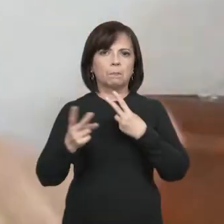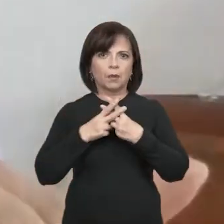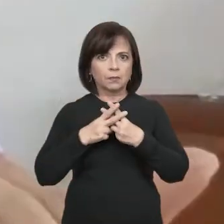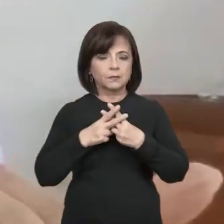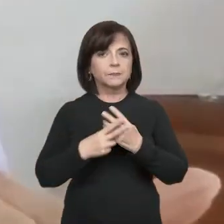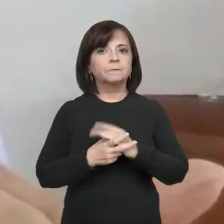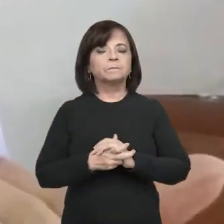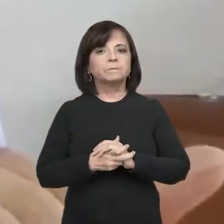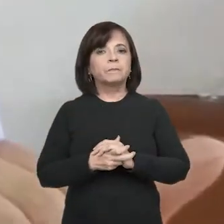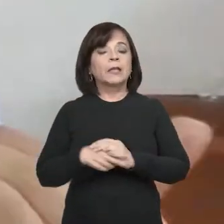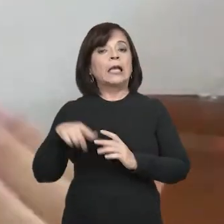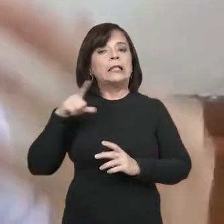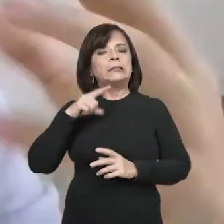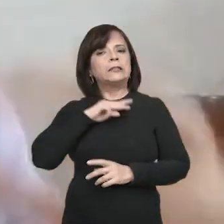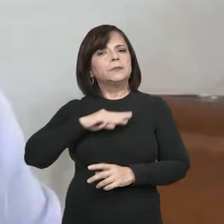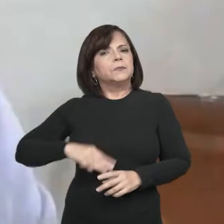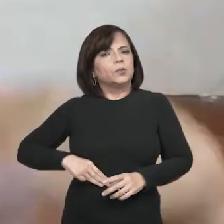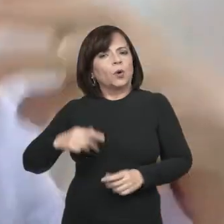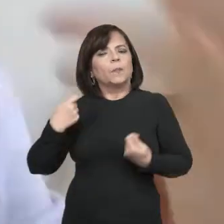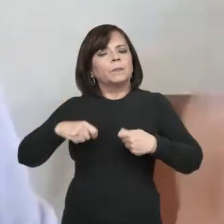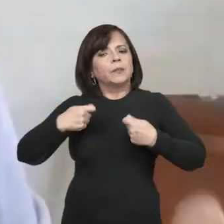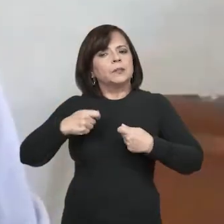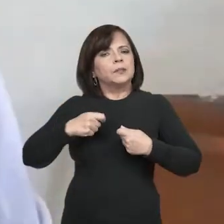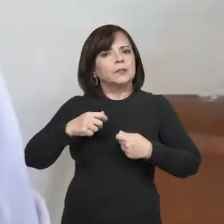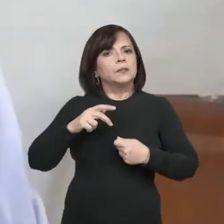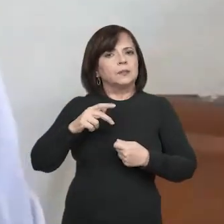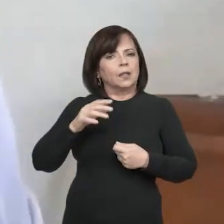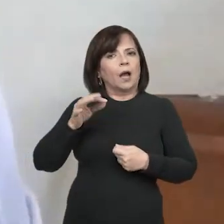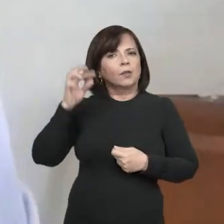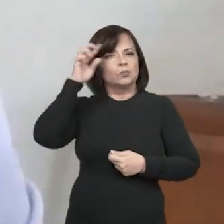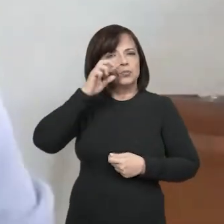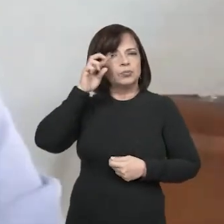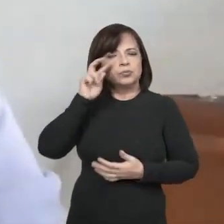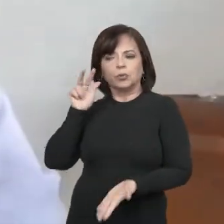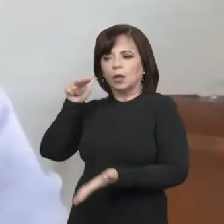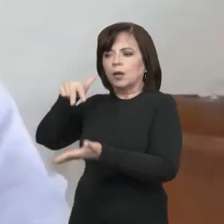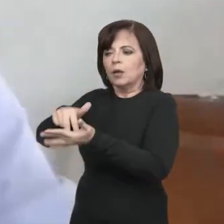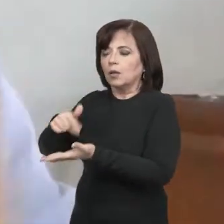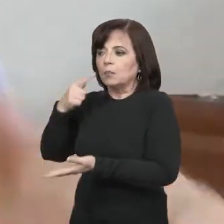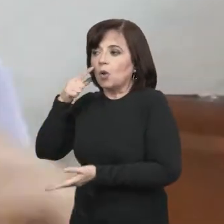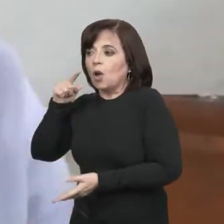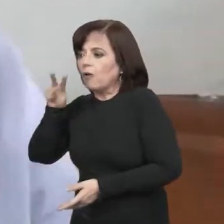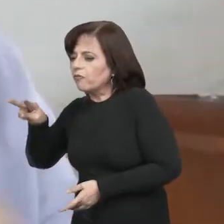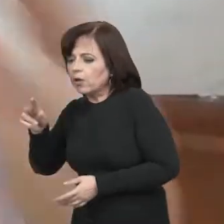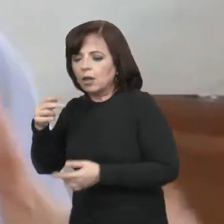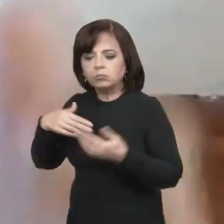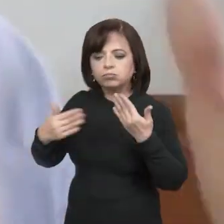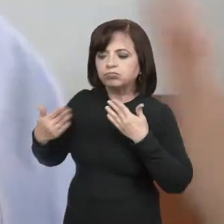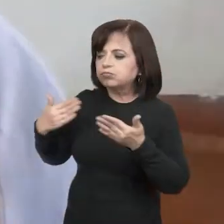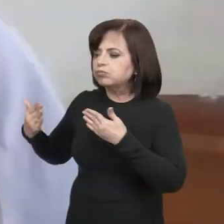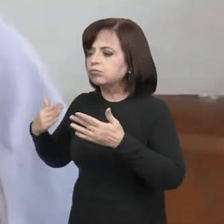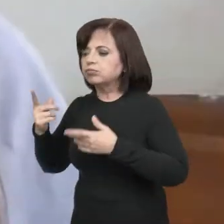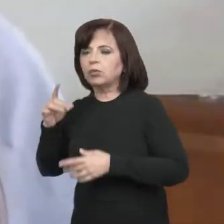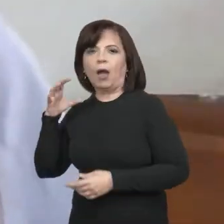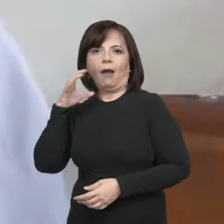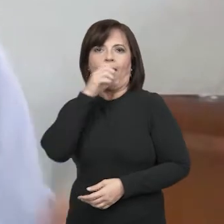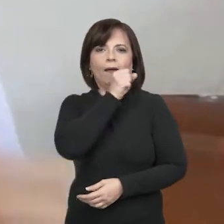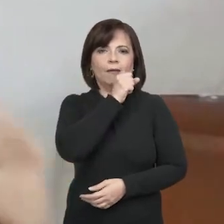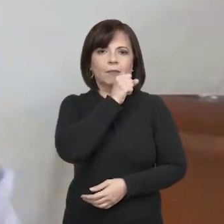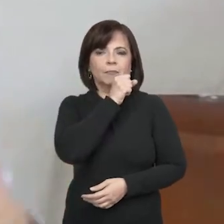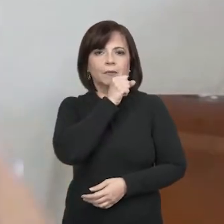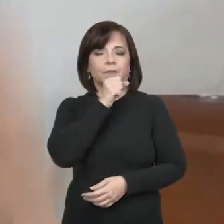Com a remessa dos autos ao Ministério Público, houve a necessidade de diligências complementares, que foram cumpridas de forma muito rápida e